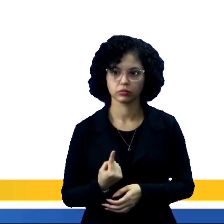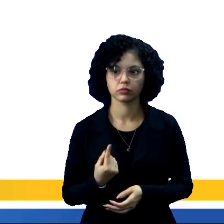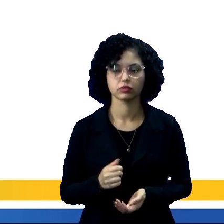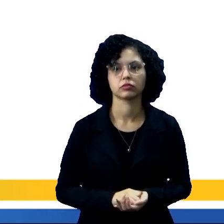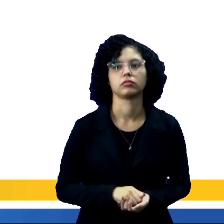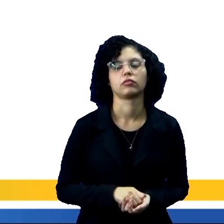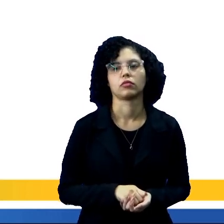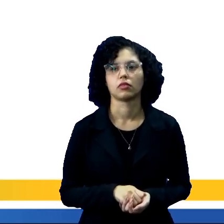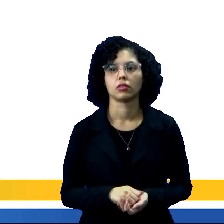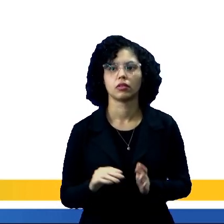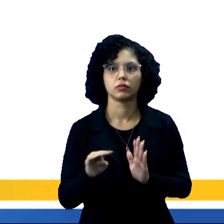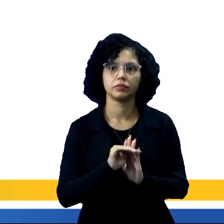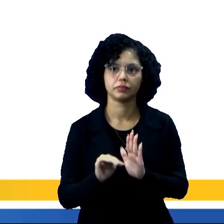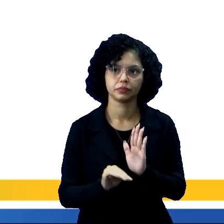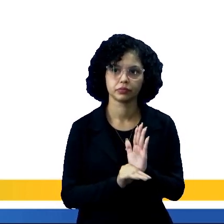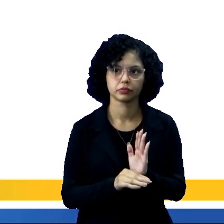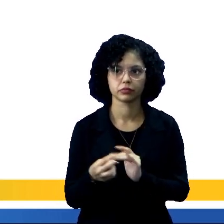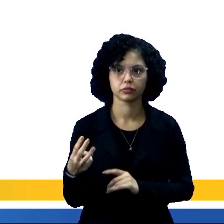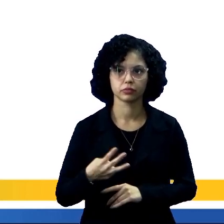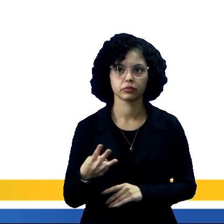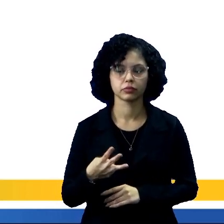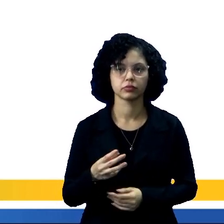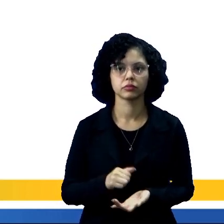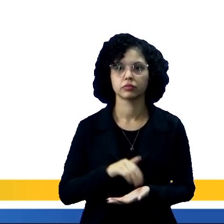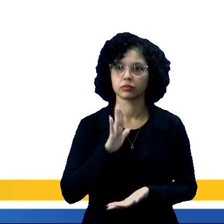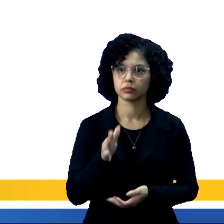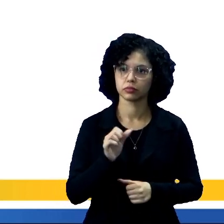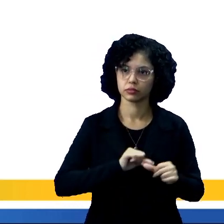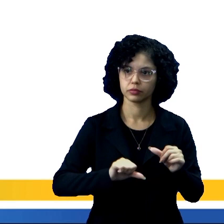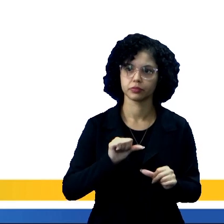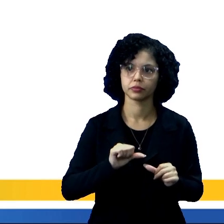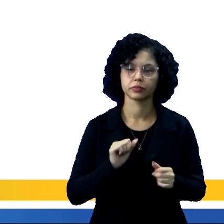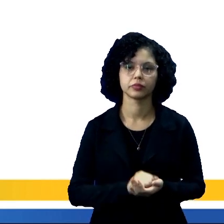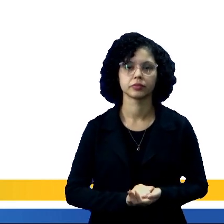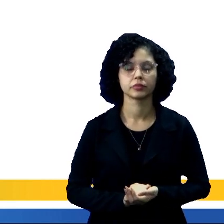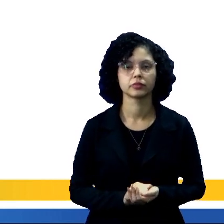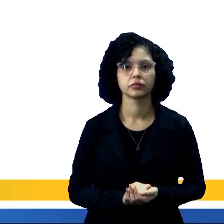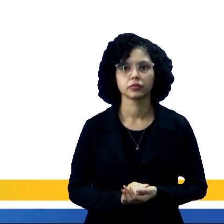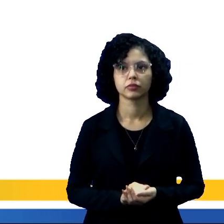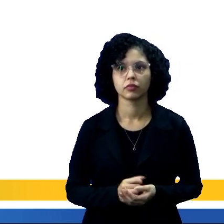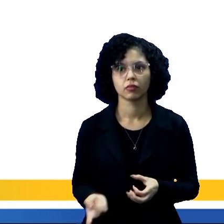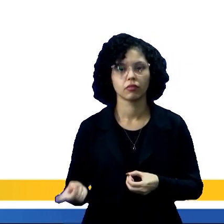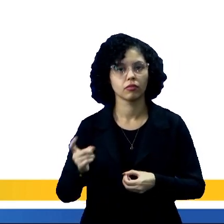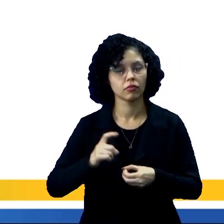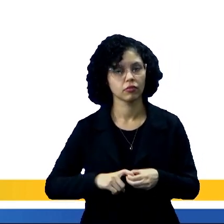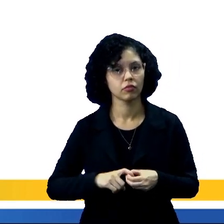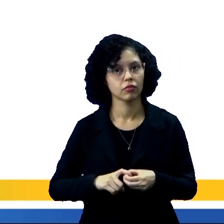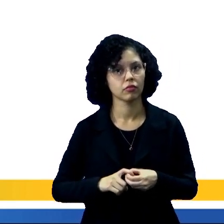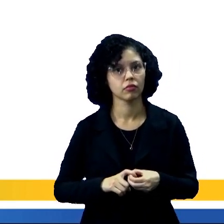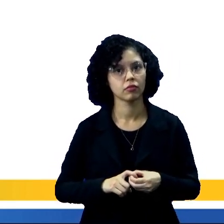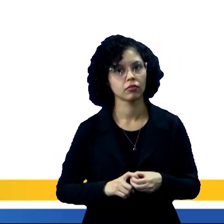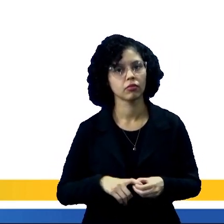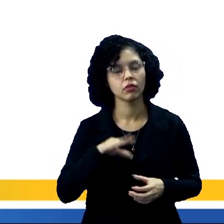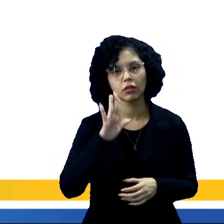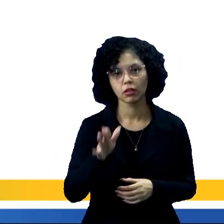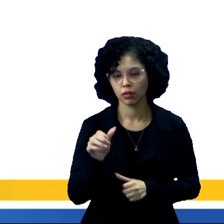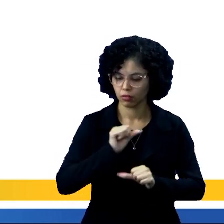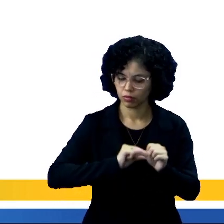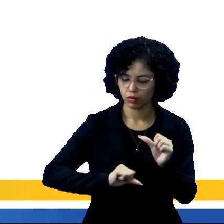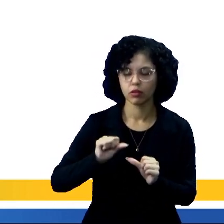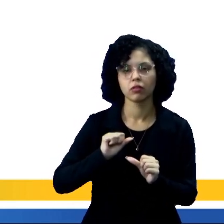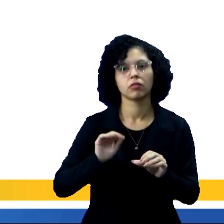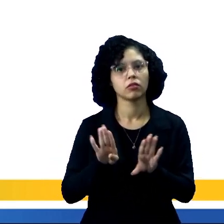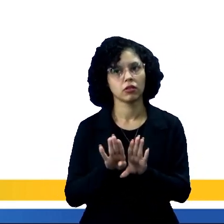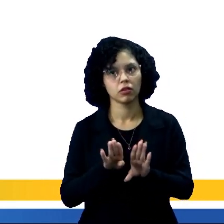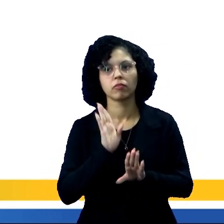No terceiro abaixo, já mudou. Voltando para o lado direito, a outra rotação. Mas